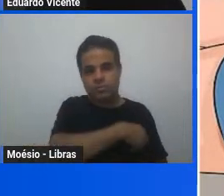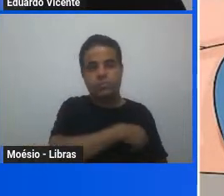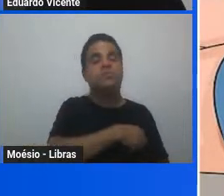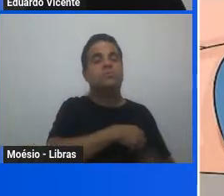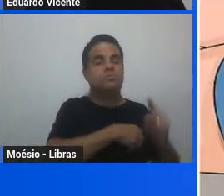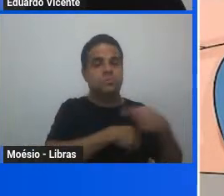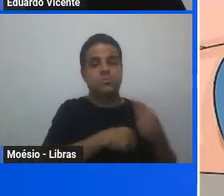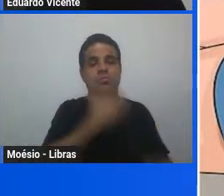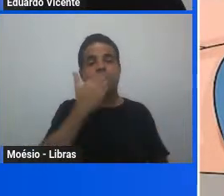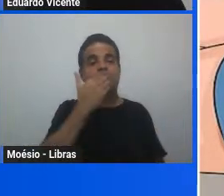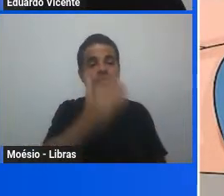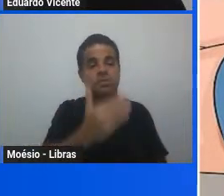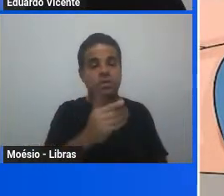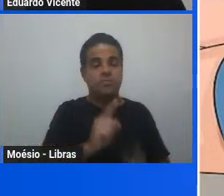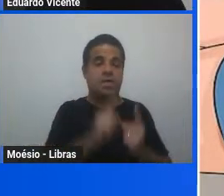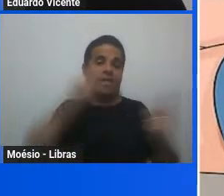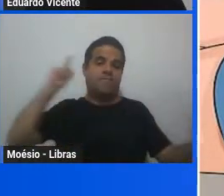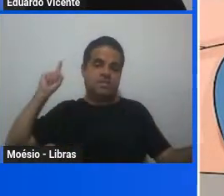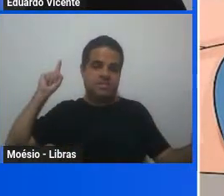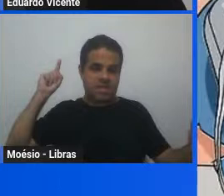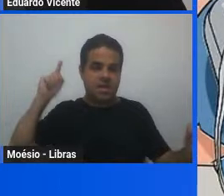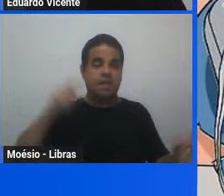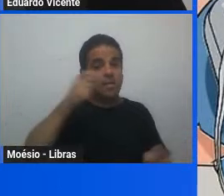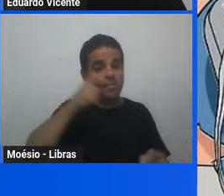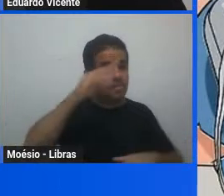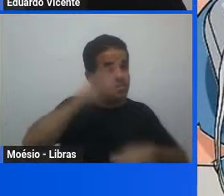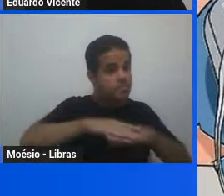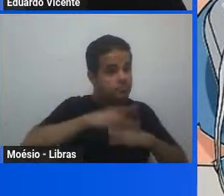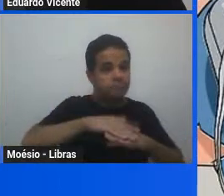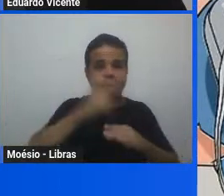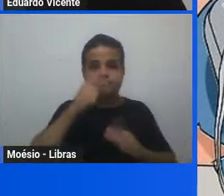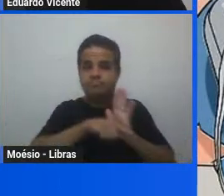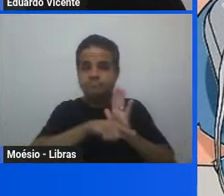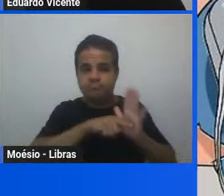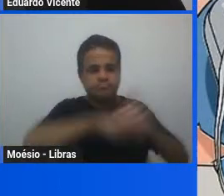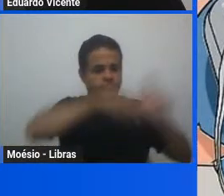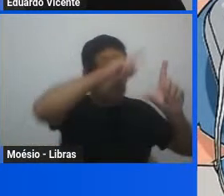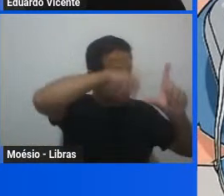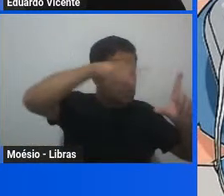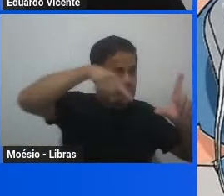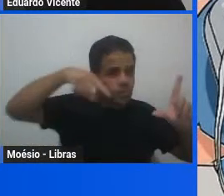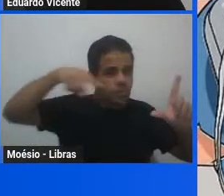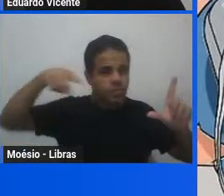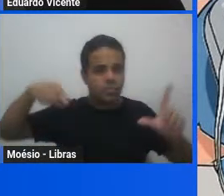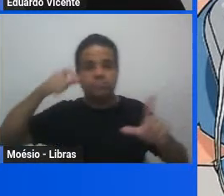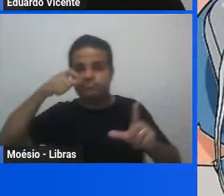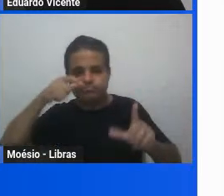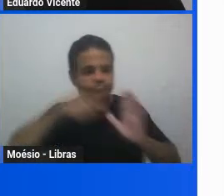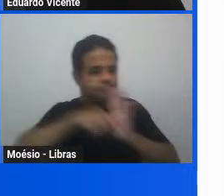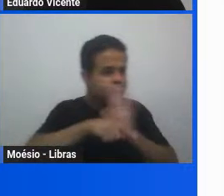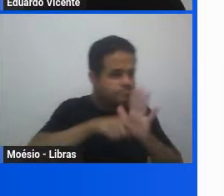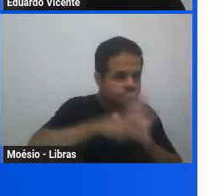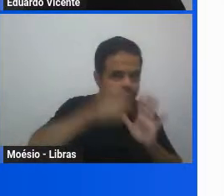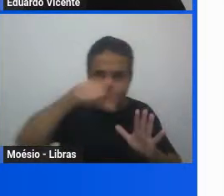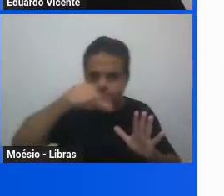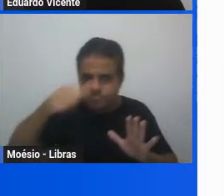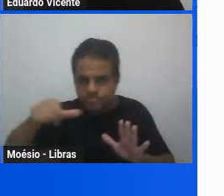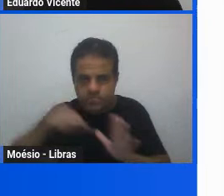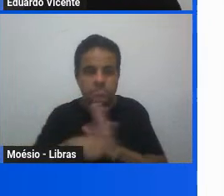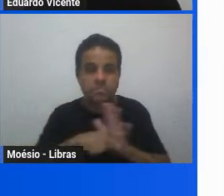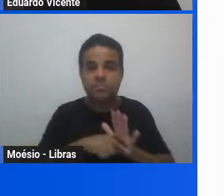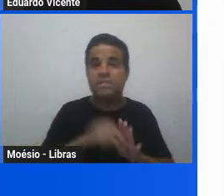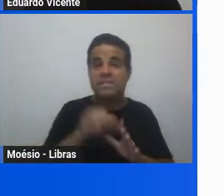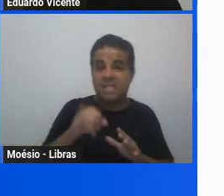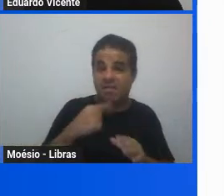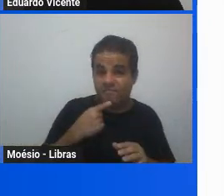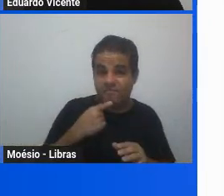vai pedir para você se afastar, para ele analisar o ritmo, ele está analisando o ritmo. Se ele falar